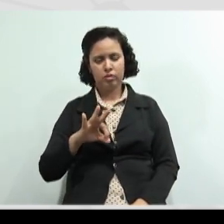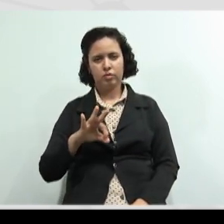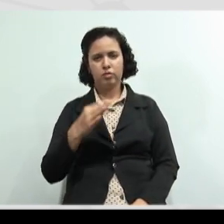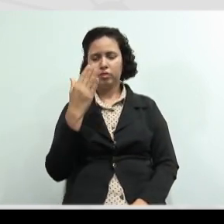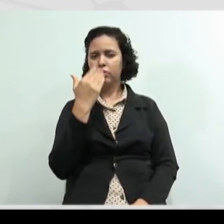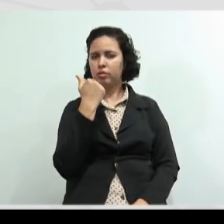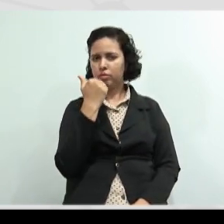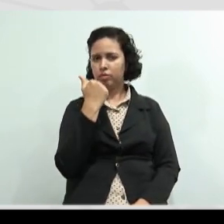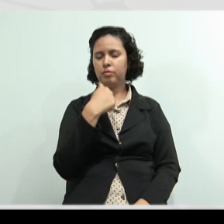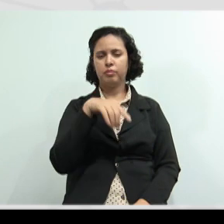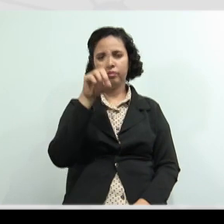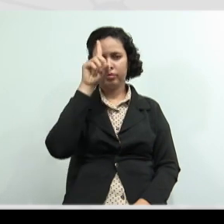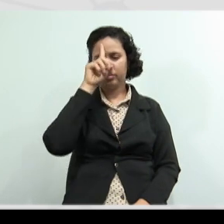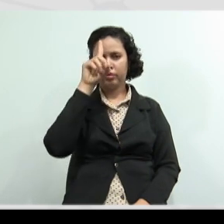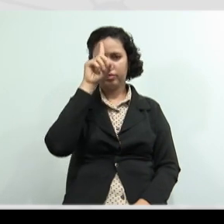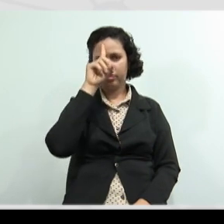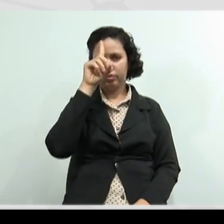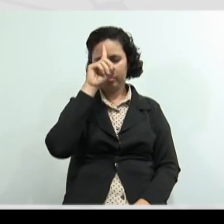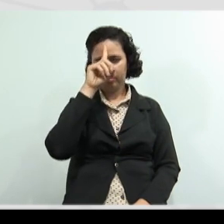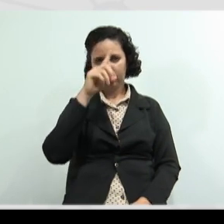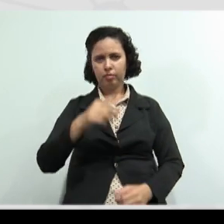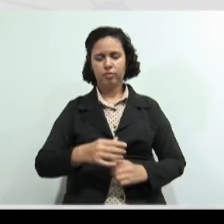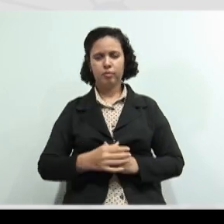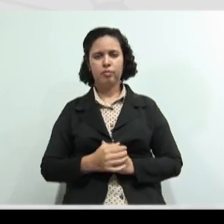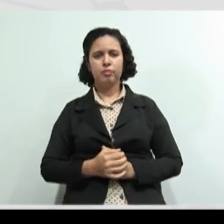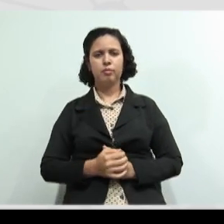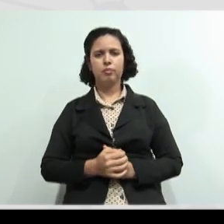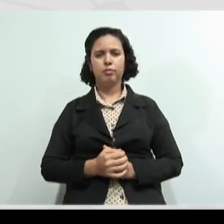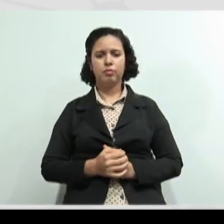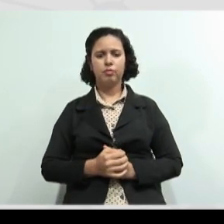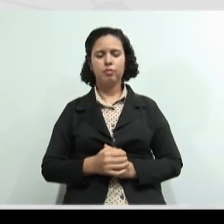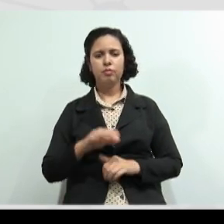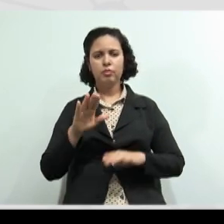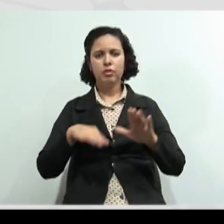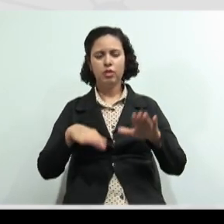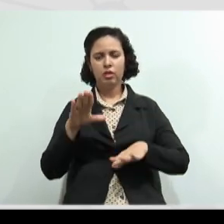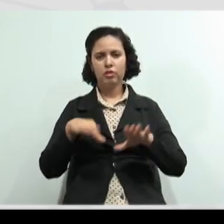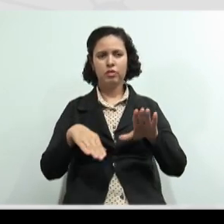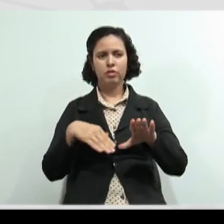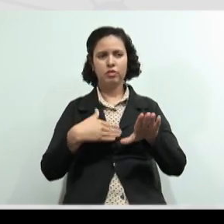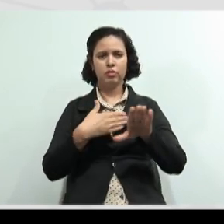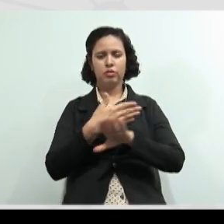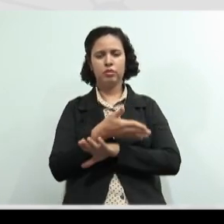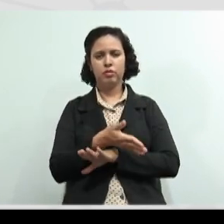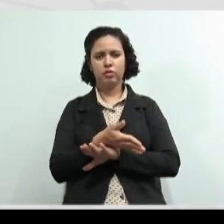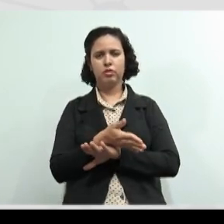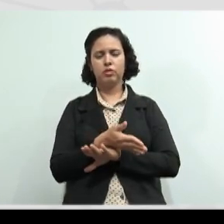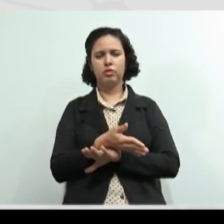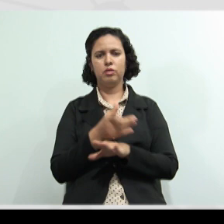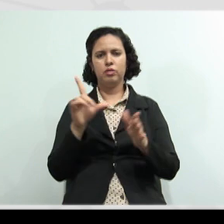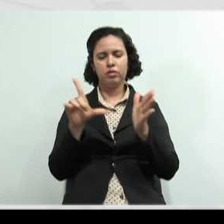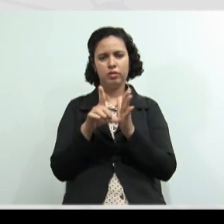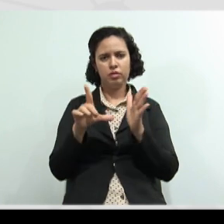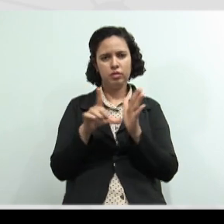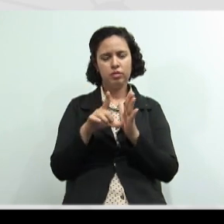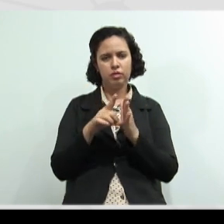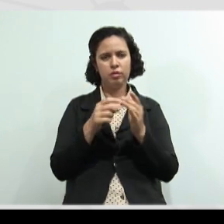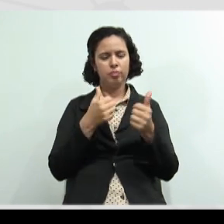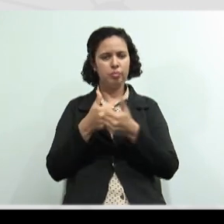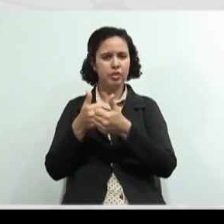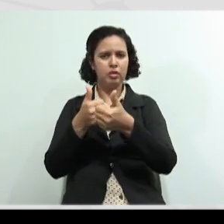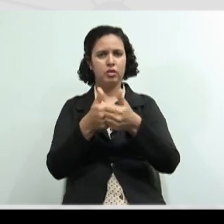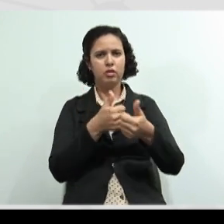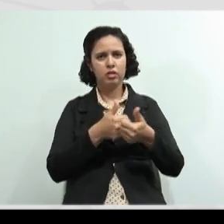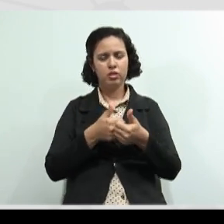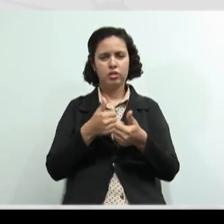gente fala de cesta básica, é a nossa comida do dia a dia. Muitas vezes vocês já foram ao mercado da cidade de vocês e viram uma